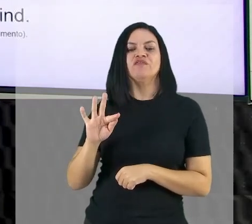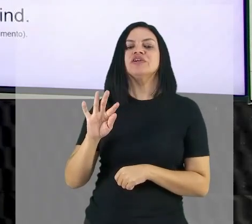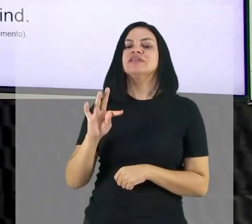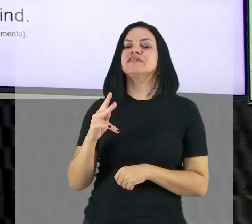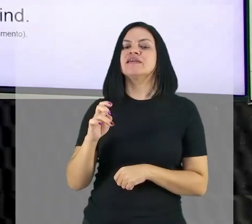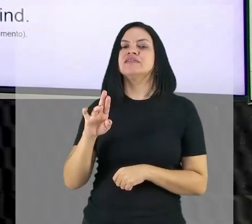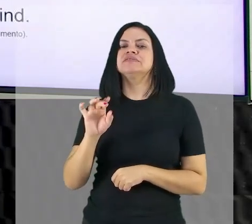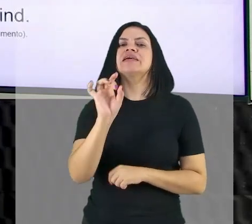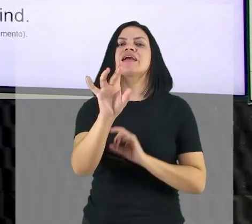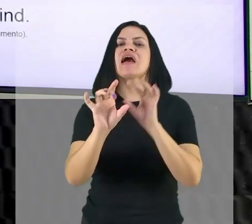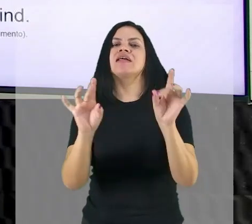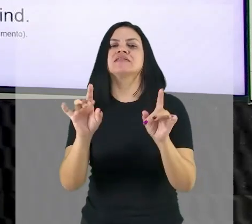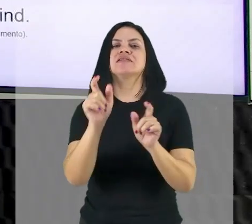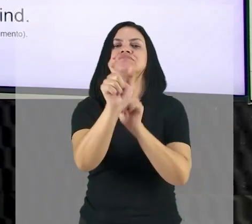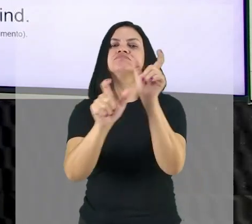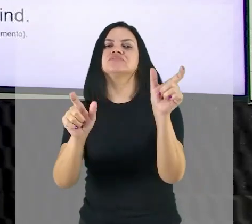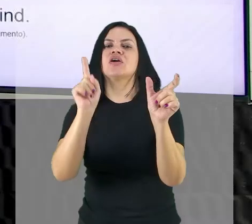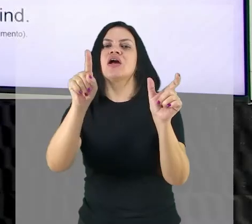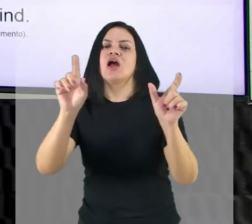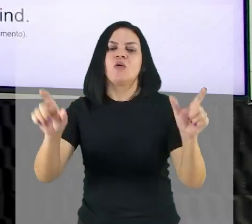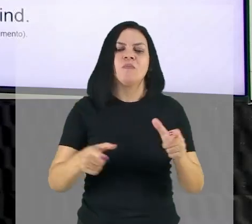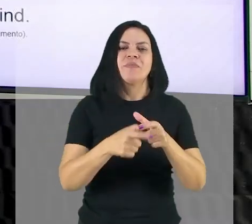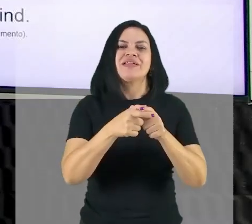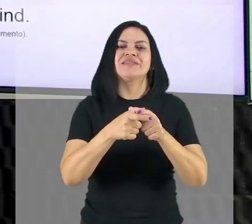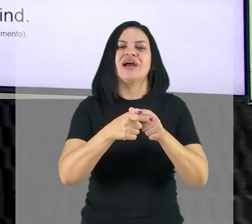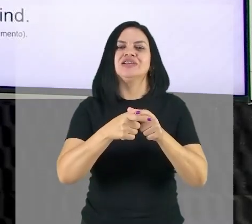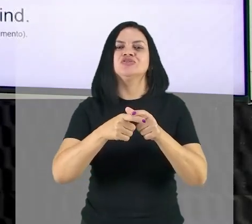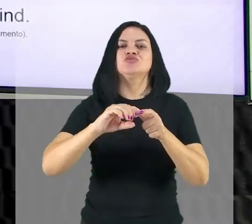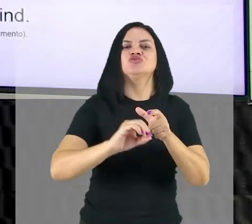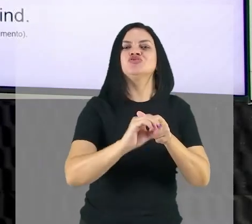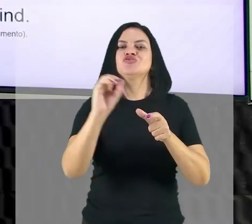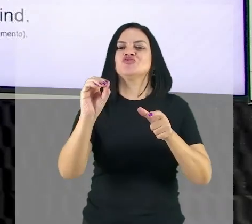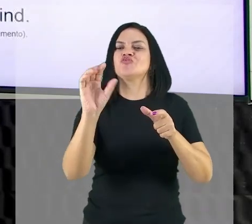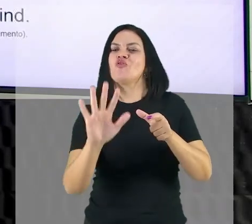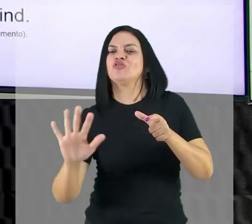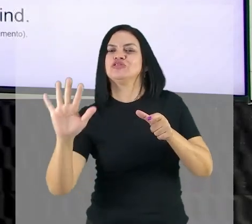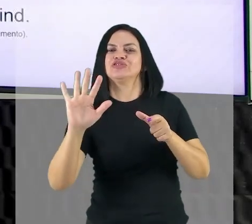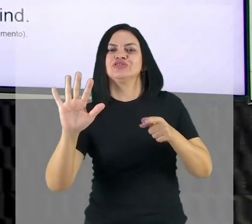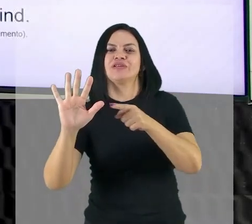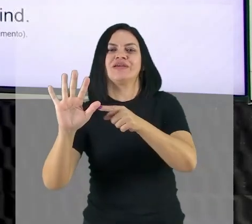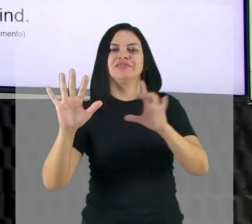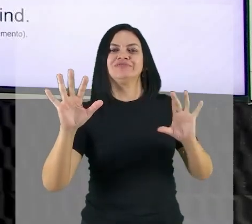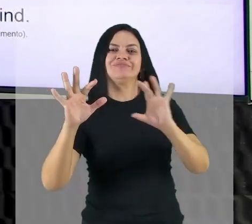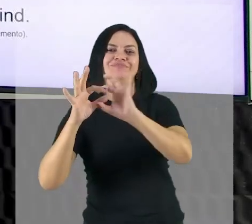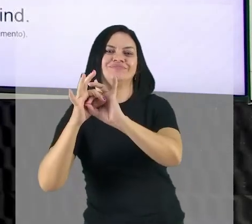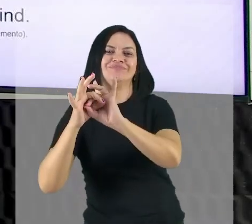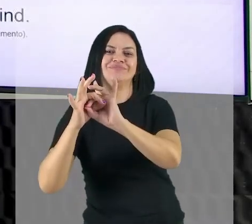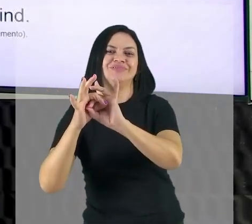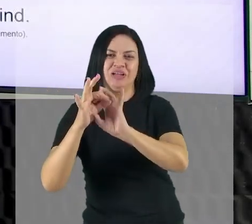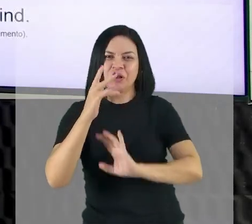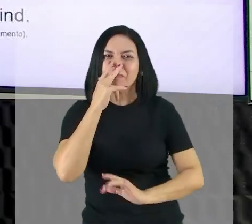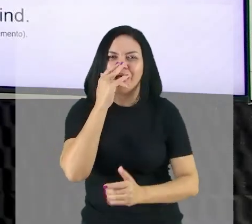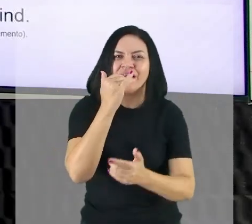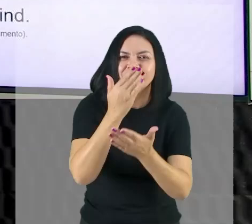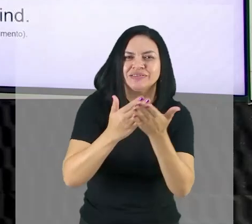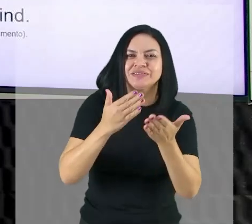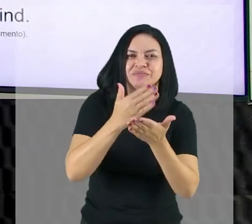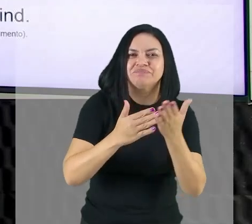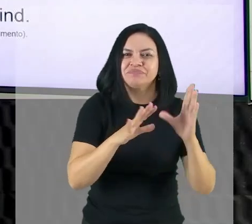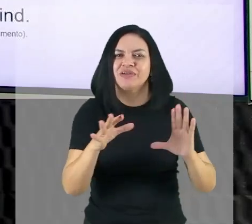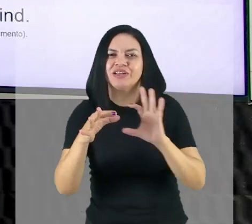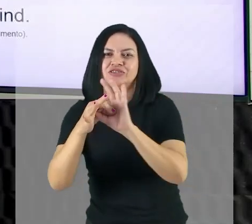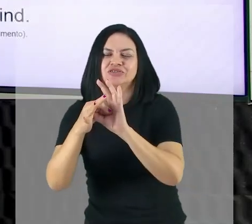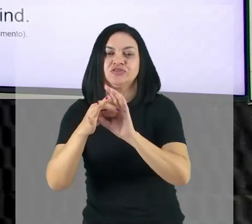é um pedaço de um continente, uma parte de um todo. Então, olha que o texto todo, ele